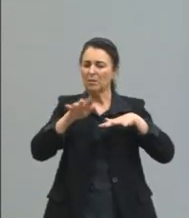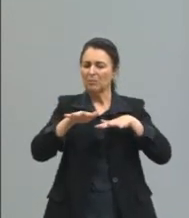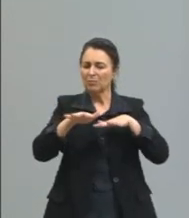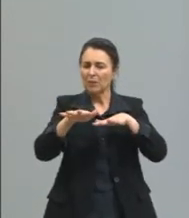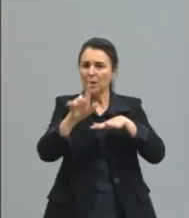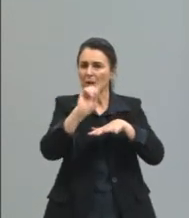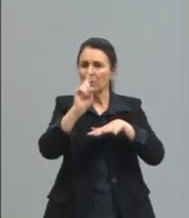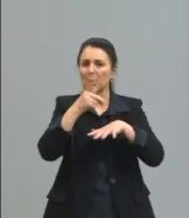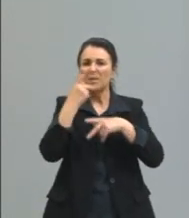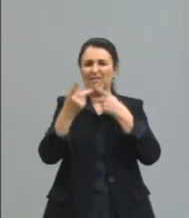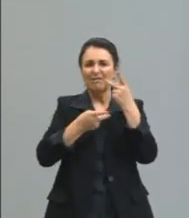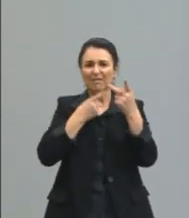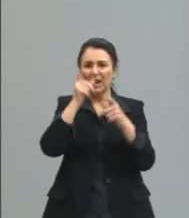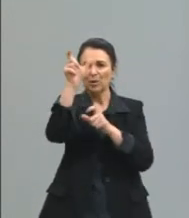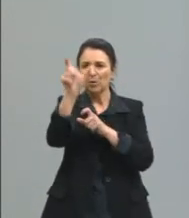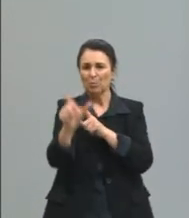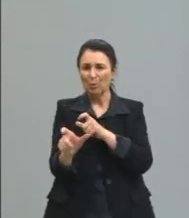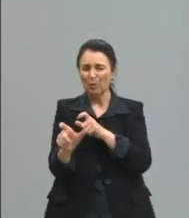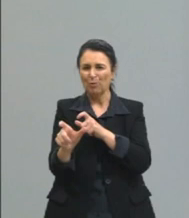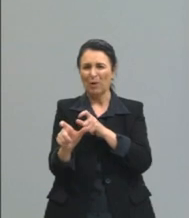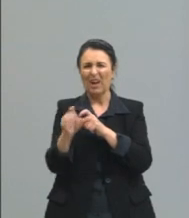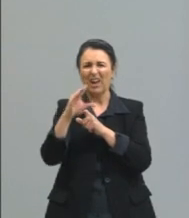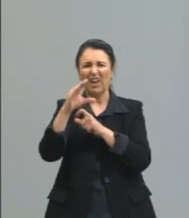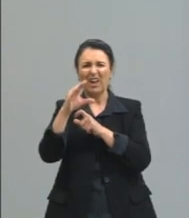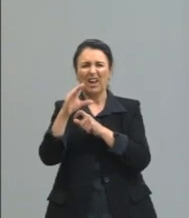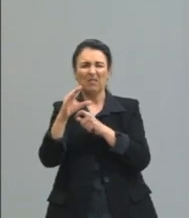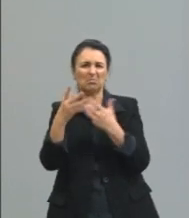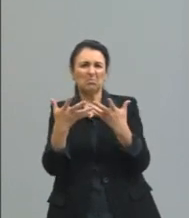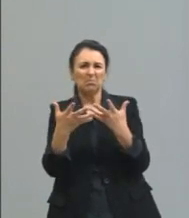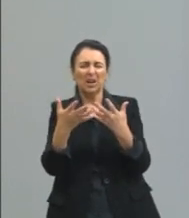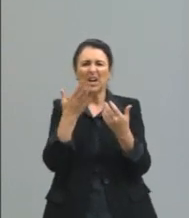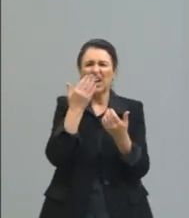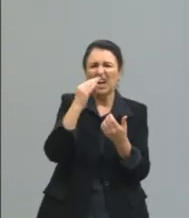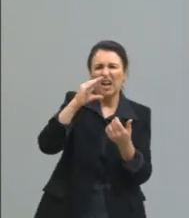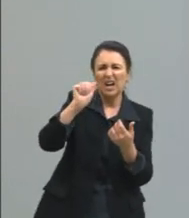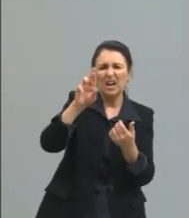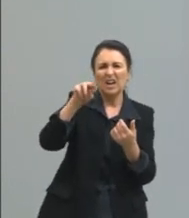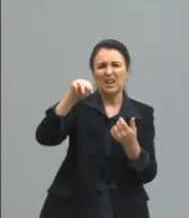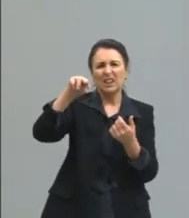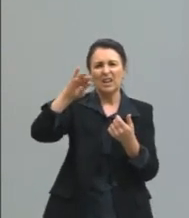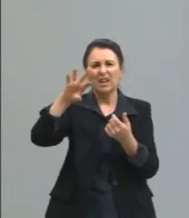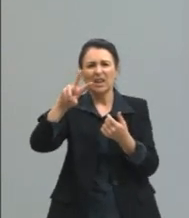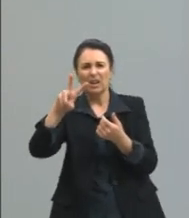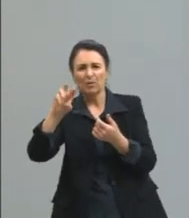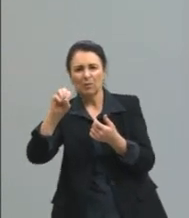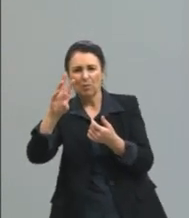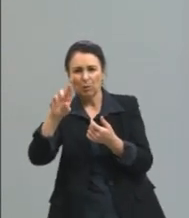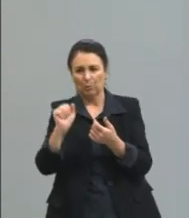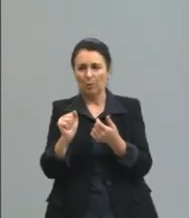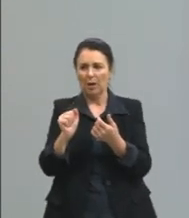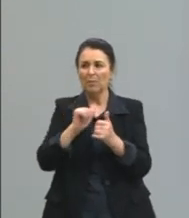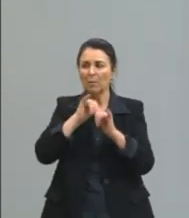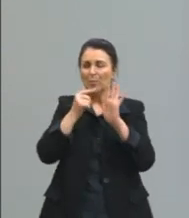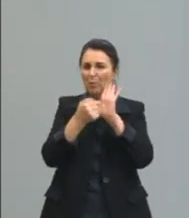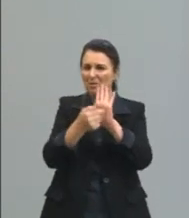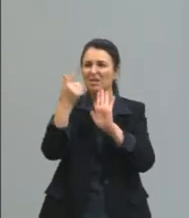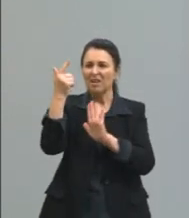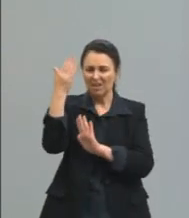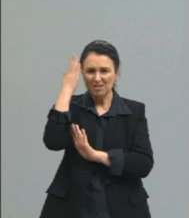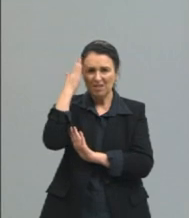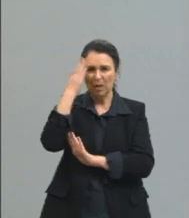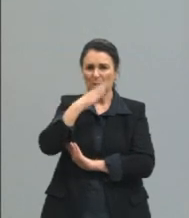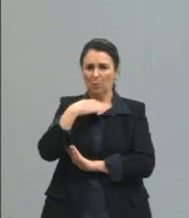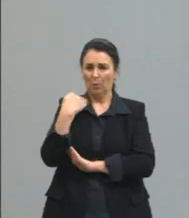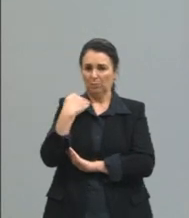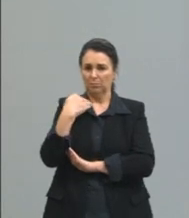povo é carneiro. De vez em quando, é bom a negrada mostrar que sabe morrer como homem. Para ele, a vacinação em si